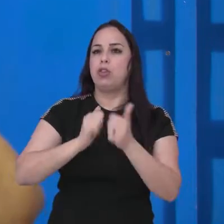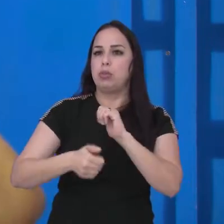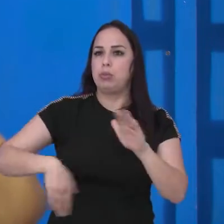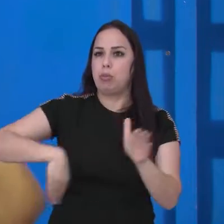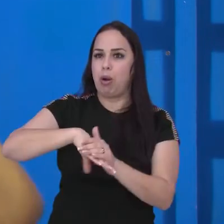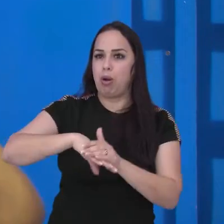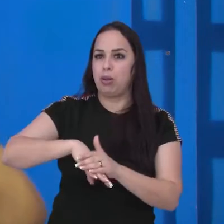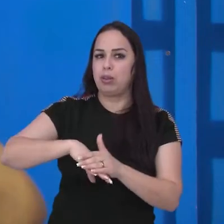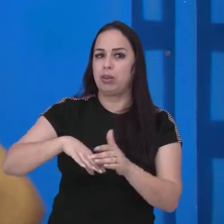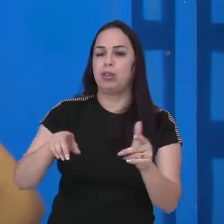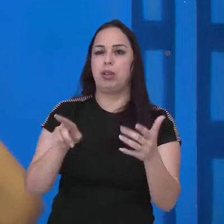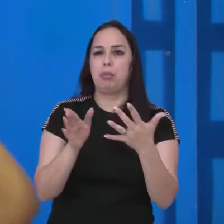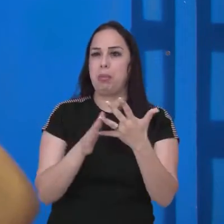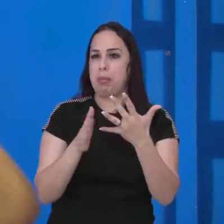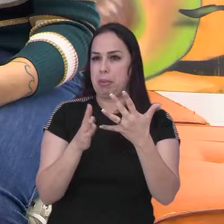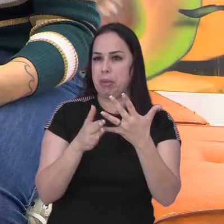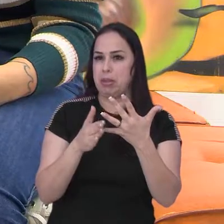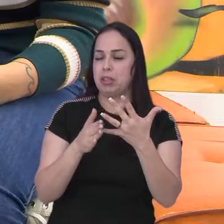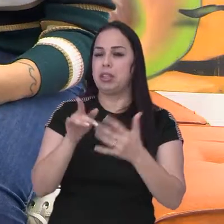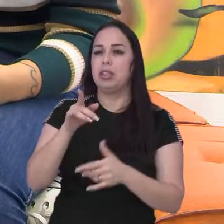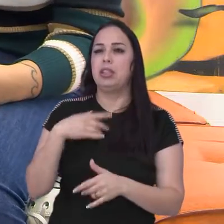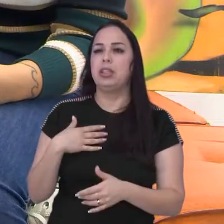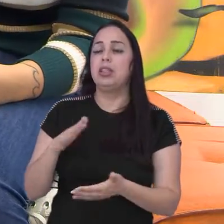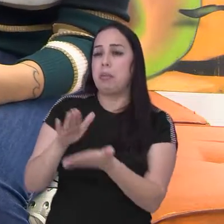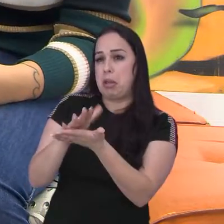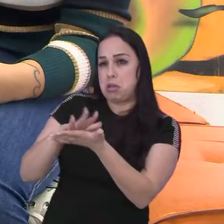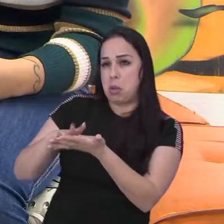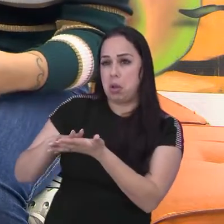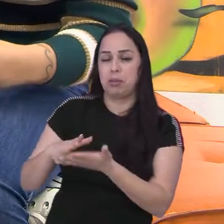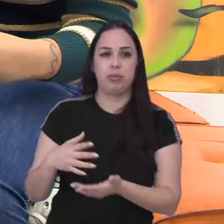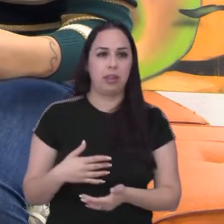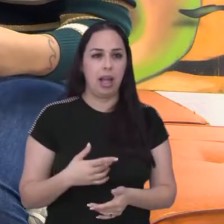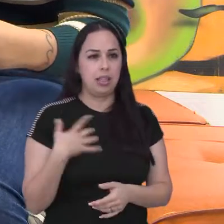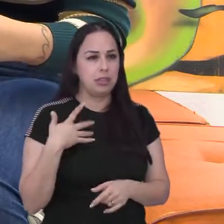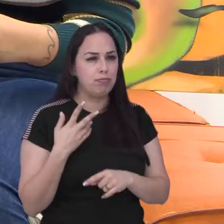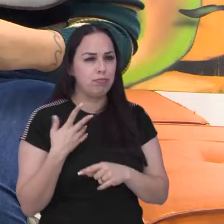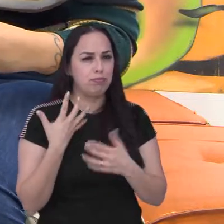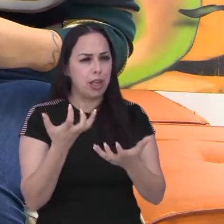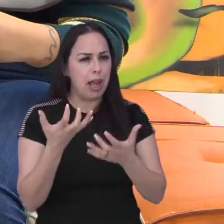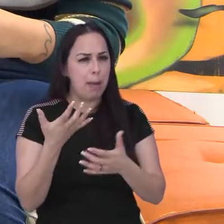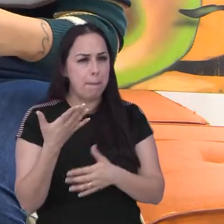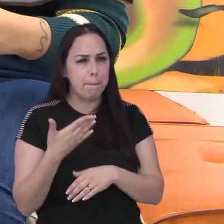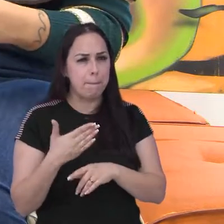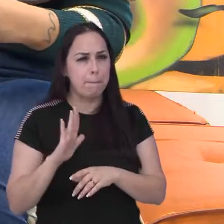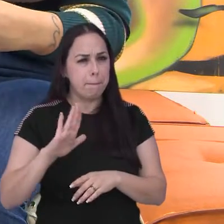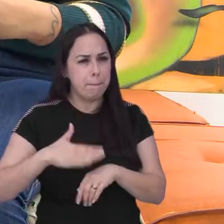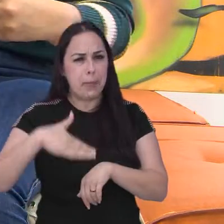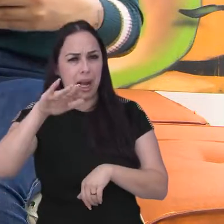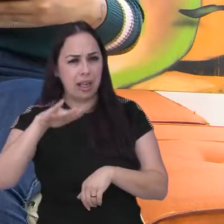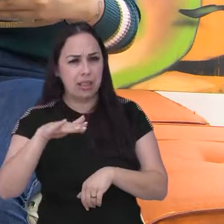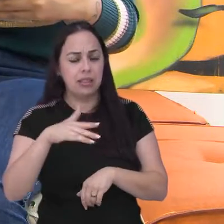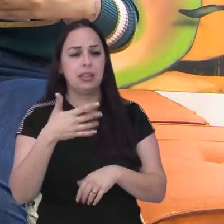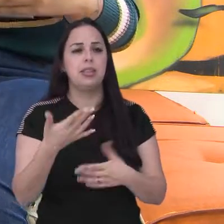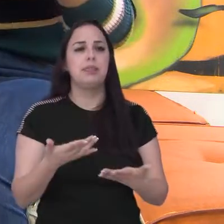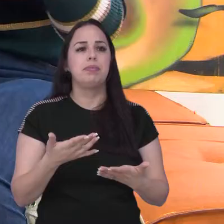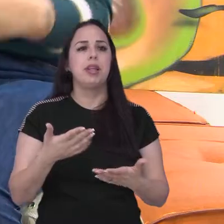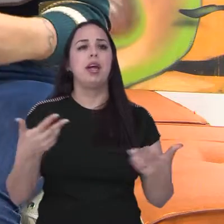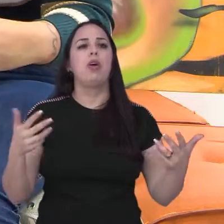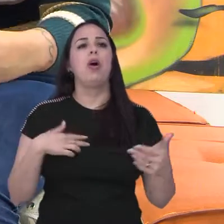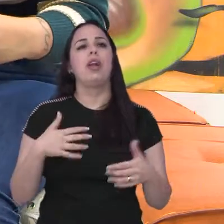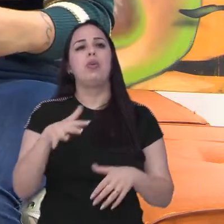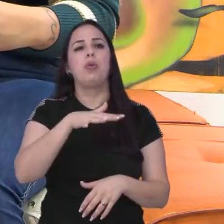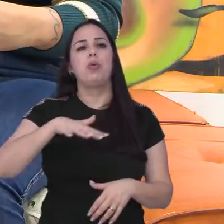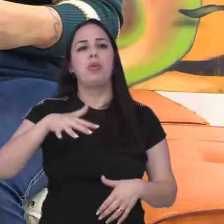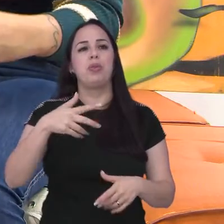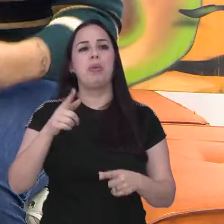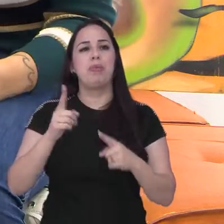começa... E aí eu me deparei com a escola de samba, assim, né? Aí hoje você tenta trazer mais, assim, como que é a história, agora tá no